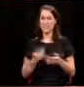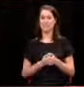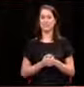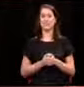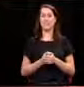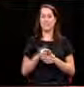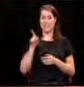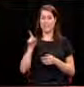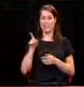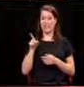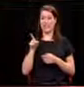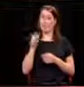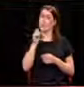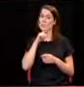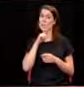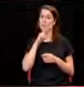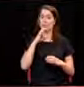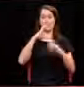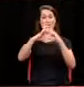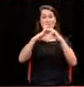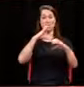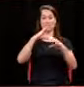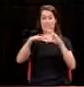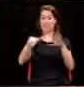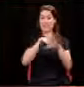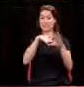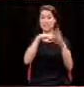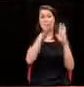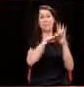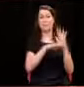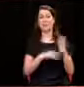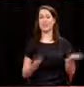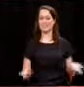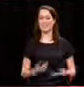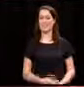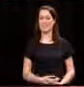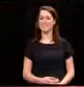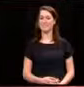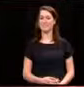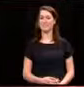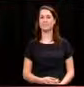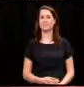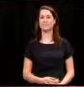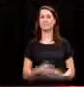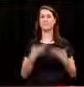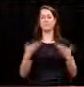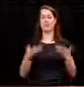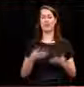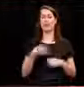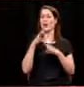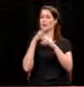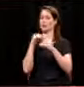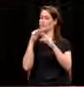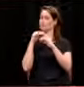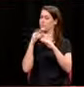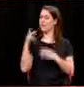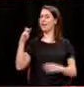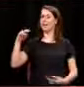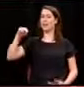quer dizer aqui em estúdio. Fica então lançado o desafio. Vamos agora então à conversa com a Antónia Fernandes.